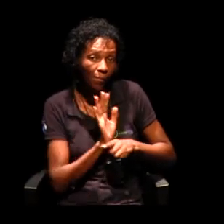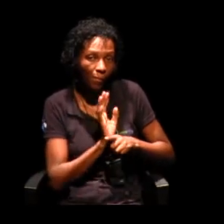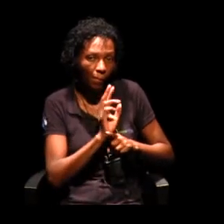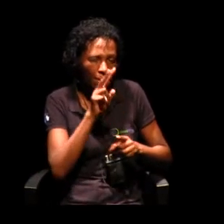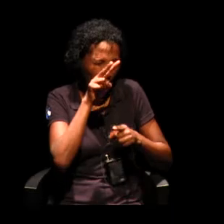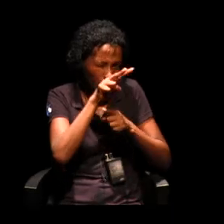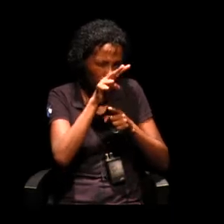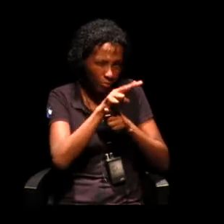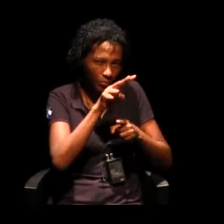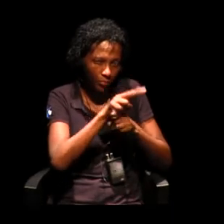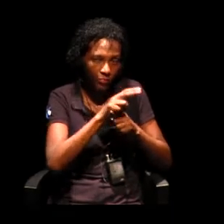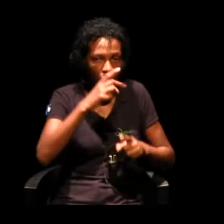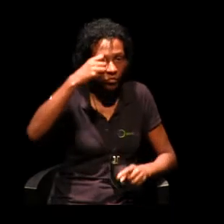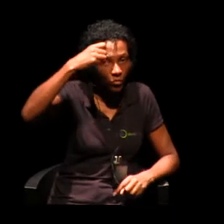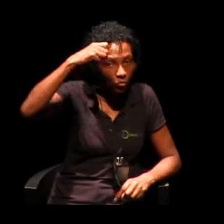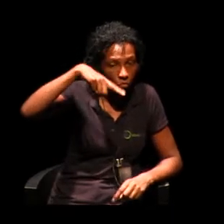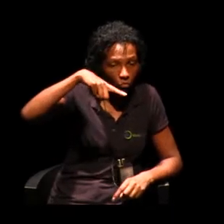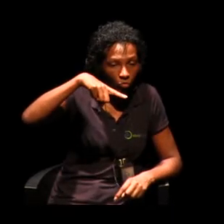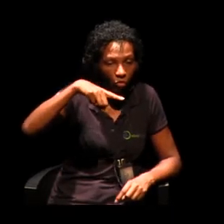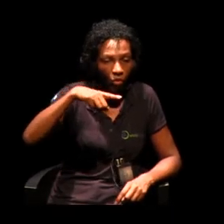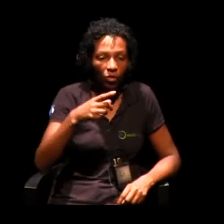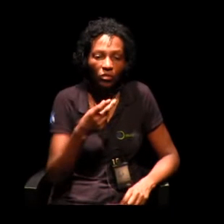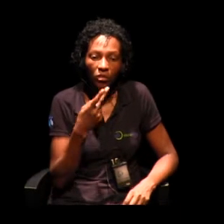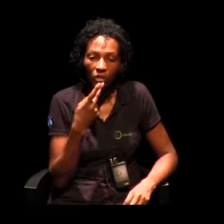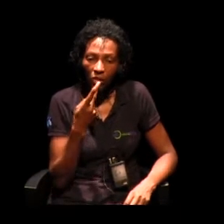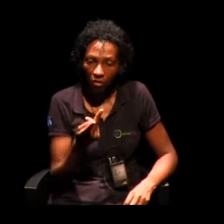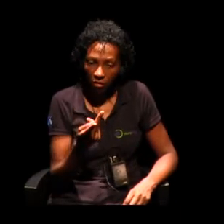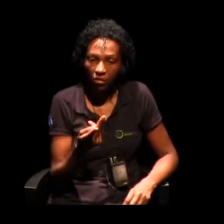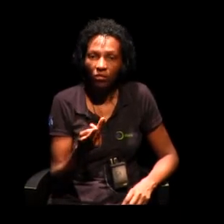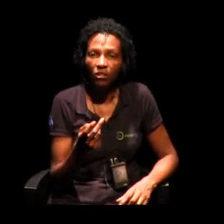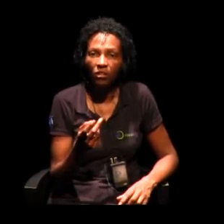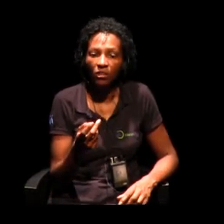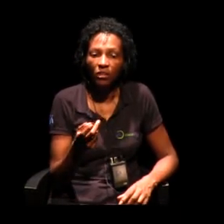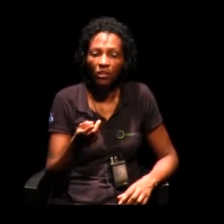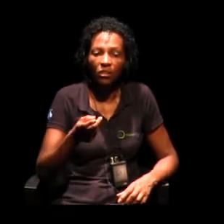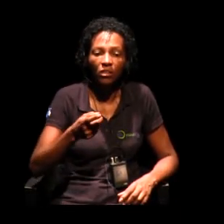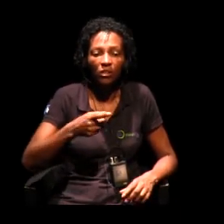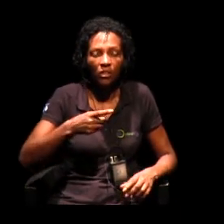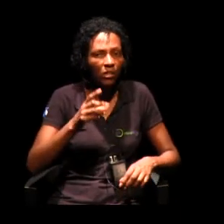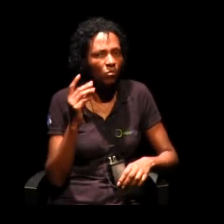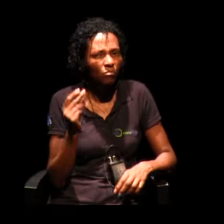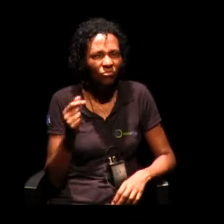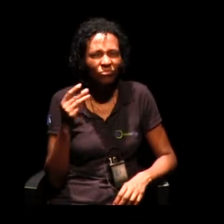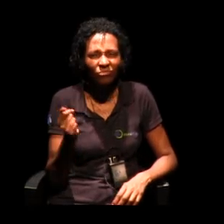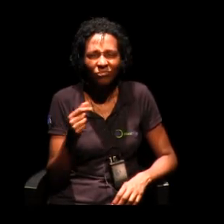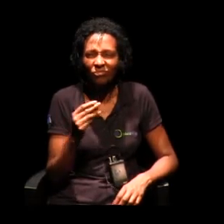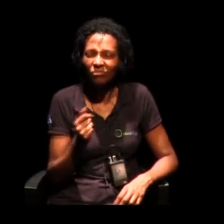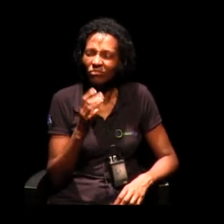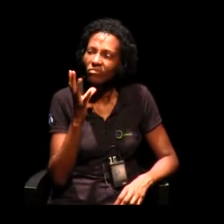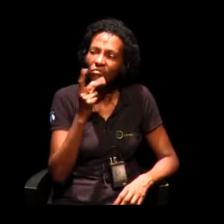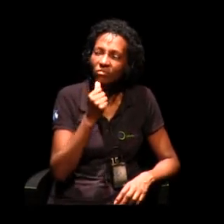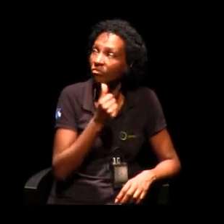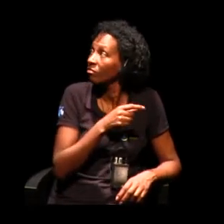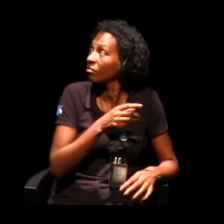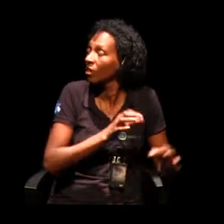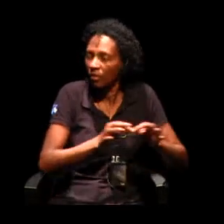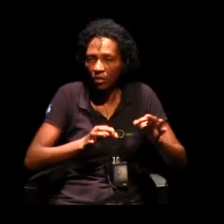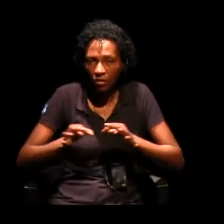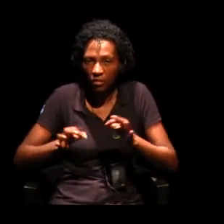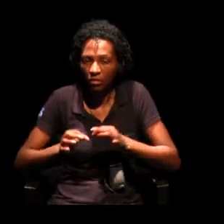mantê-los para ter um bom sombreamento, e, como eu disse, nós passamos muito